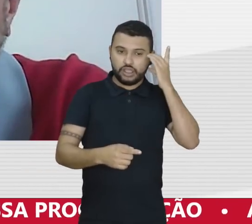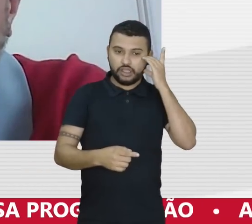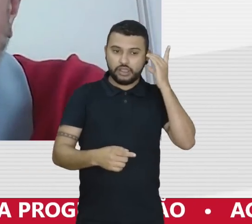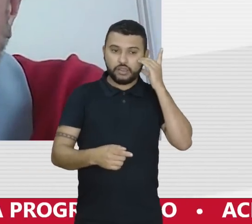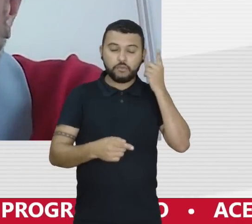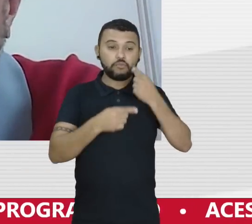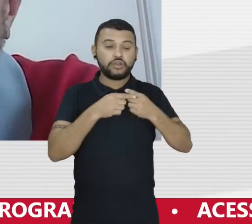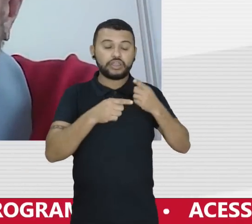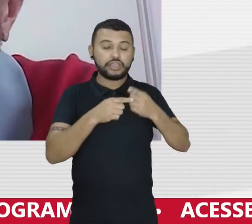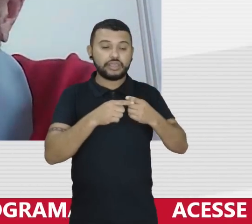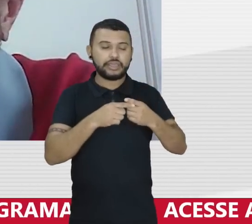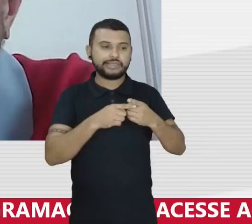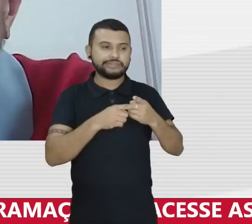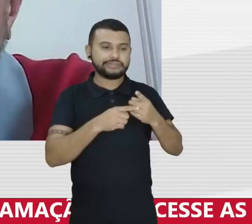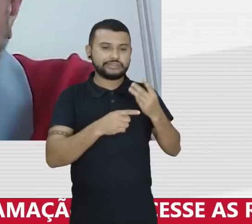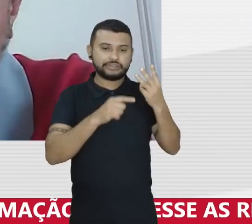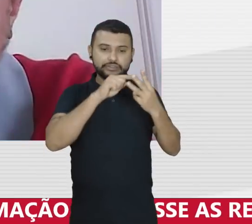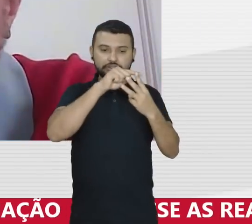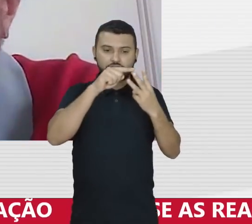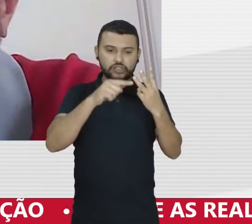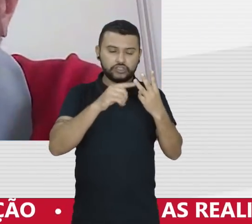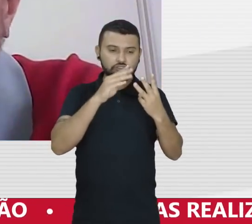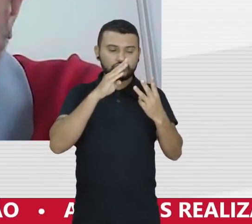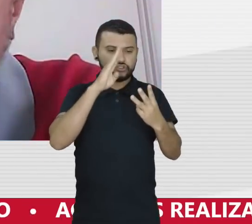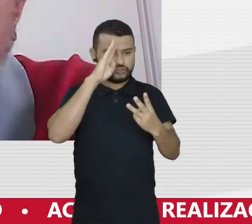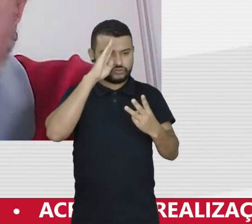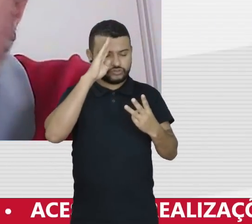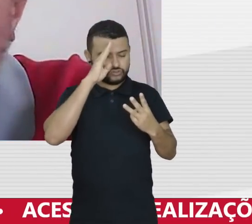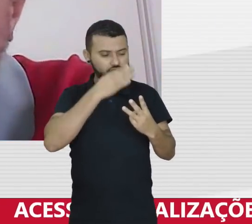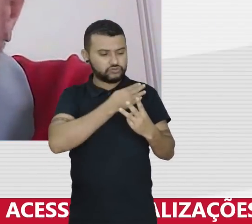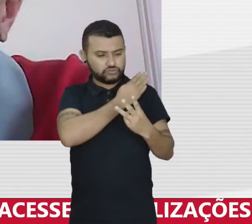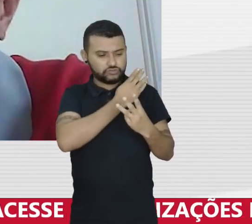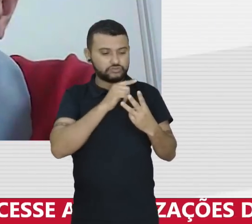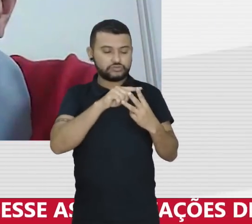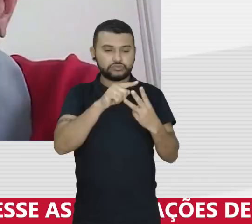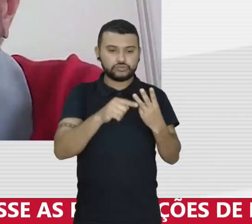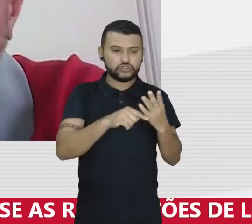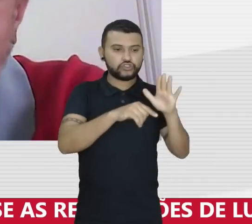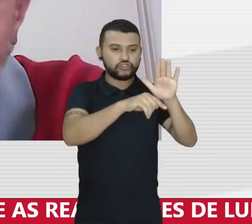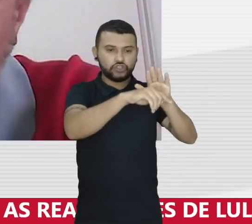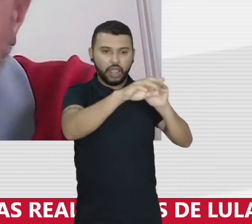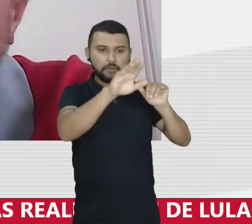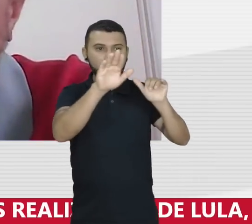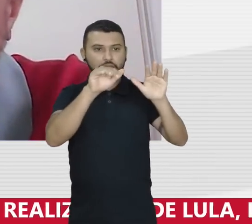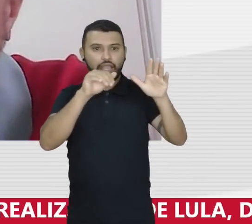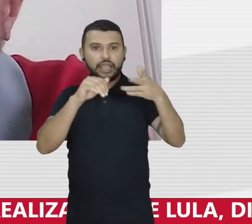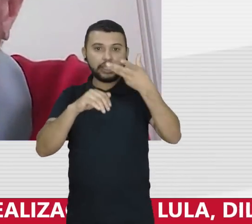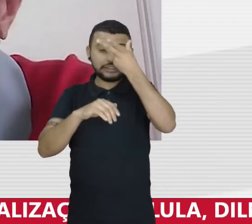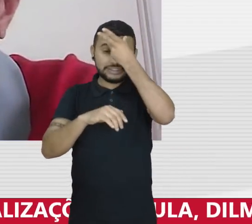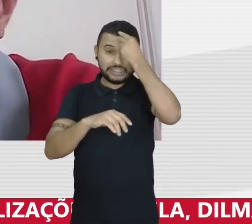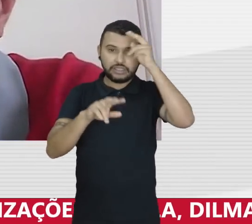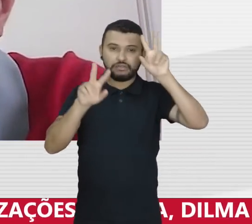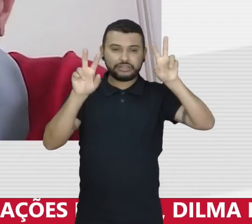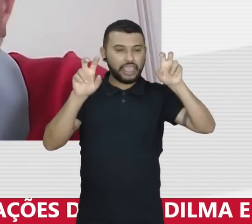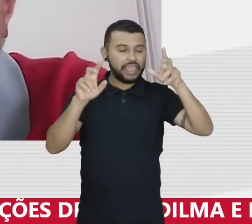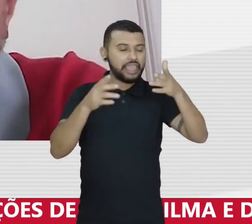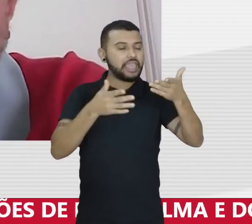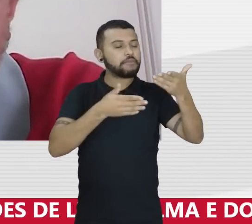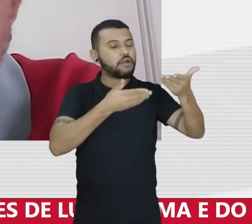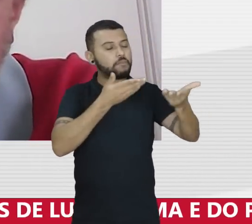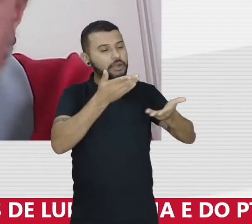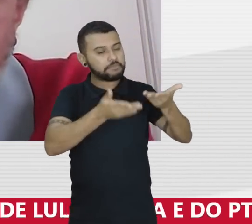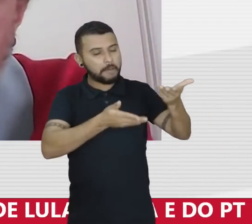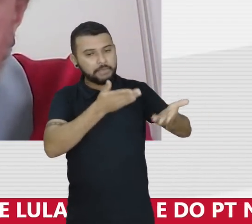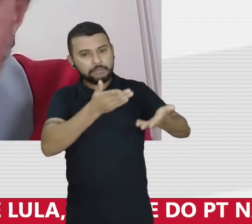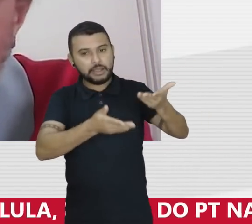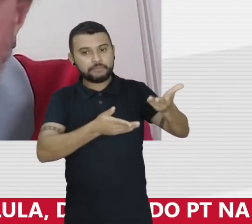os 3 comandantes, toda uma negociação de transformar em convite, de esquecer do assunto e tal. E, no